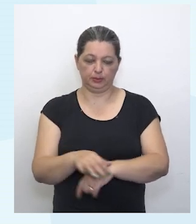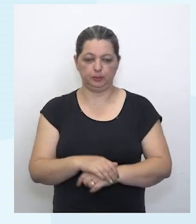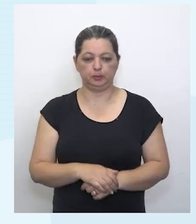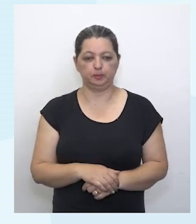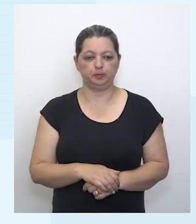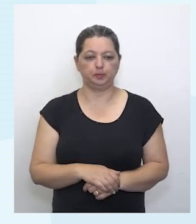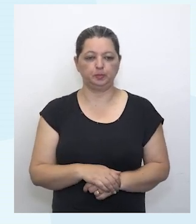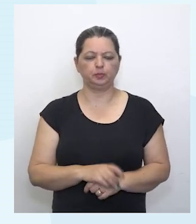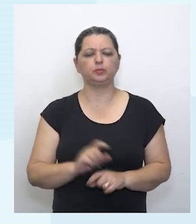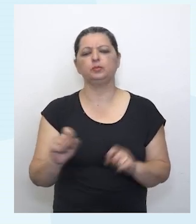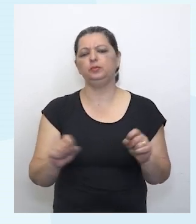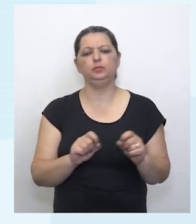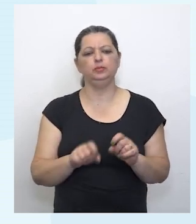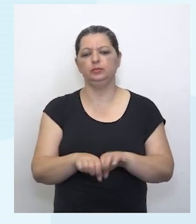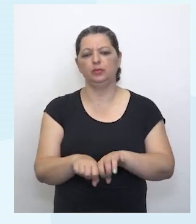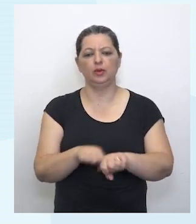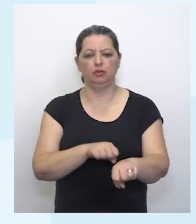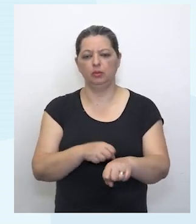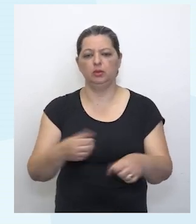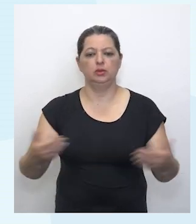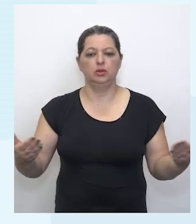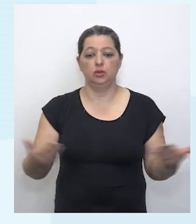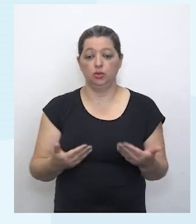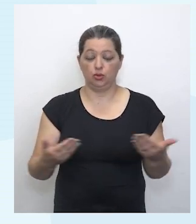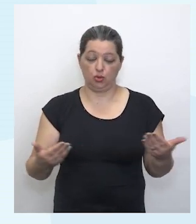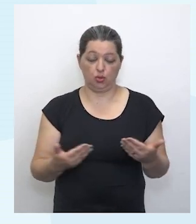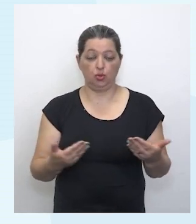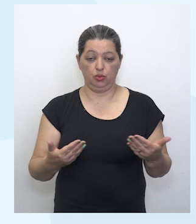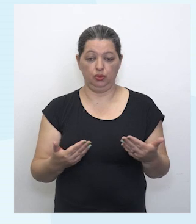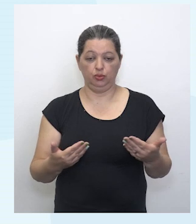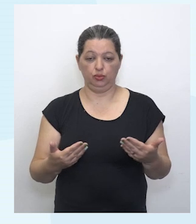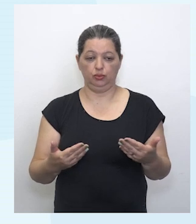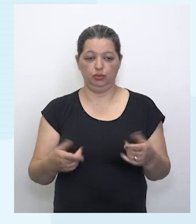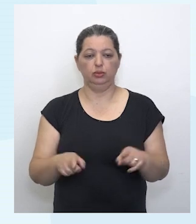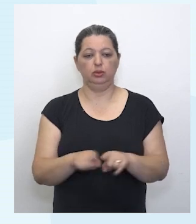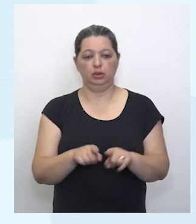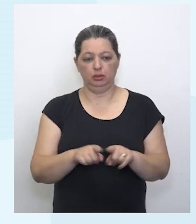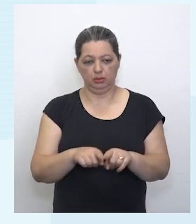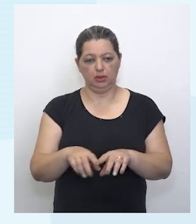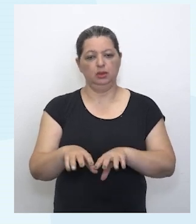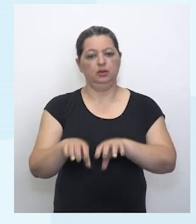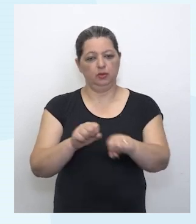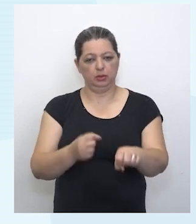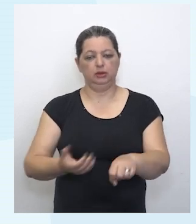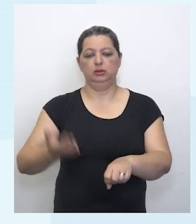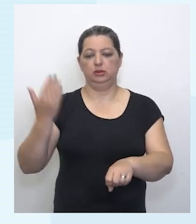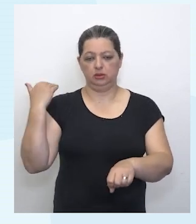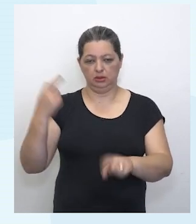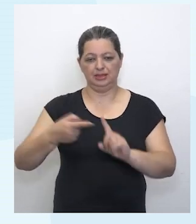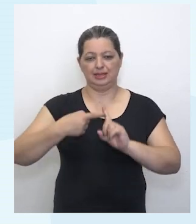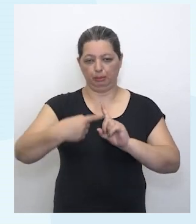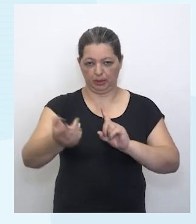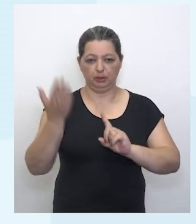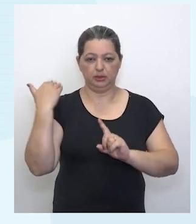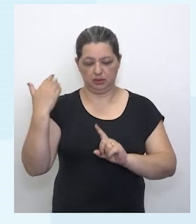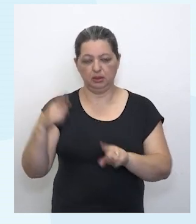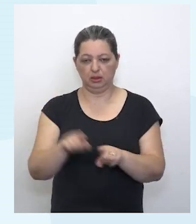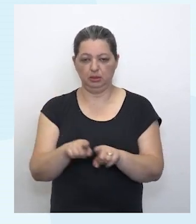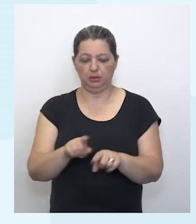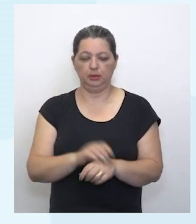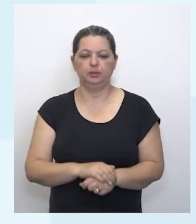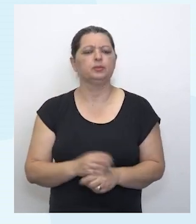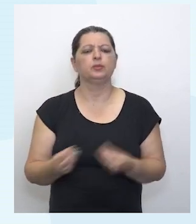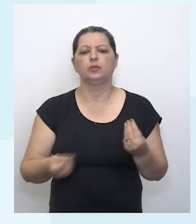que medida aí a formação de hoje, e a gente também se estende à formação anterior, né, da semana passada, como que